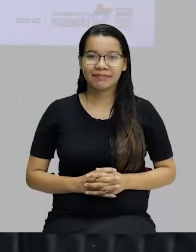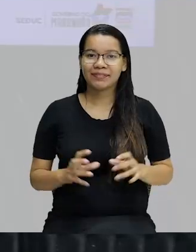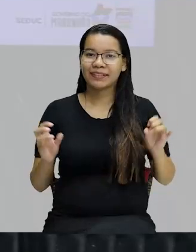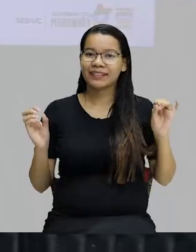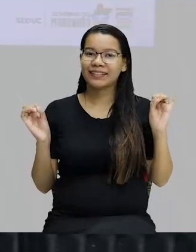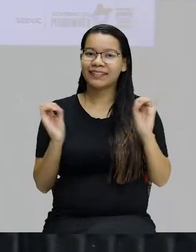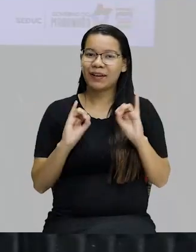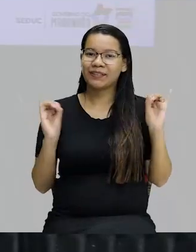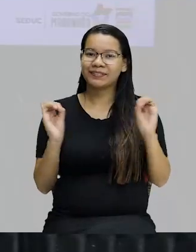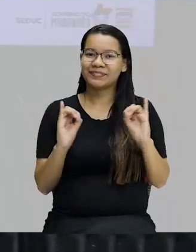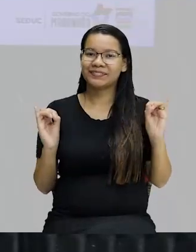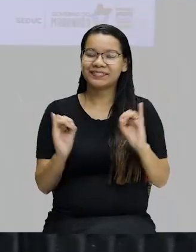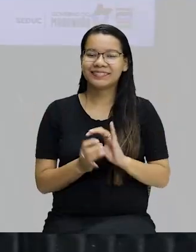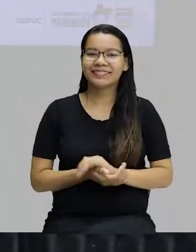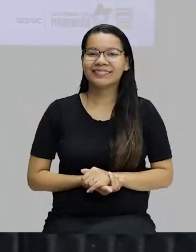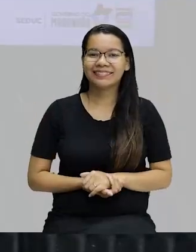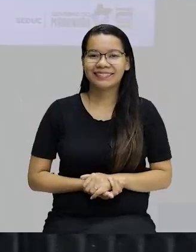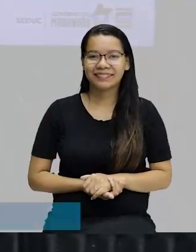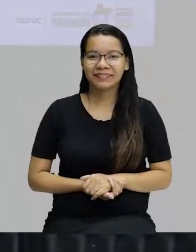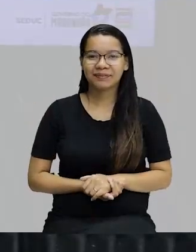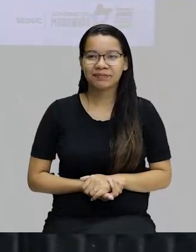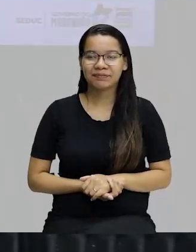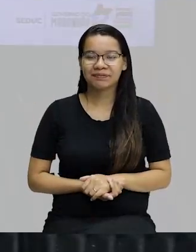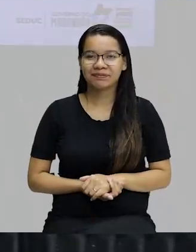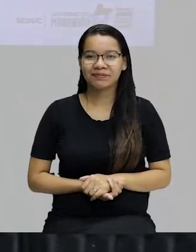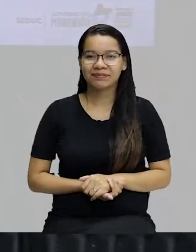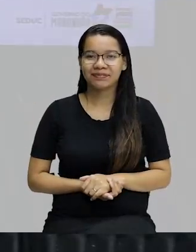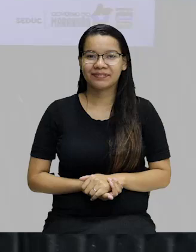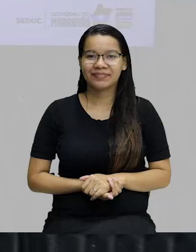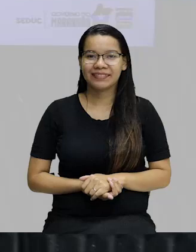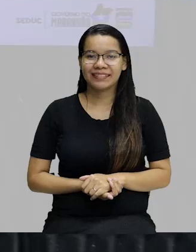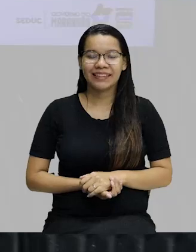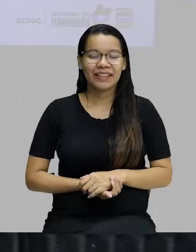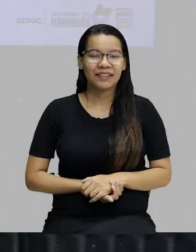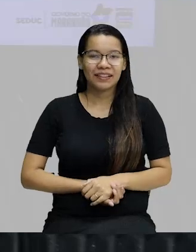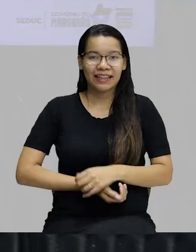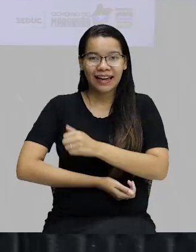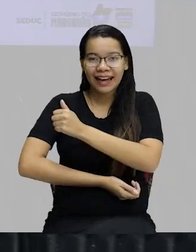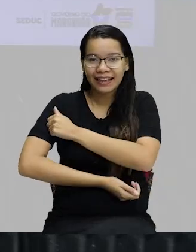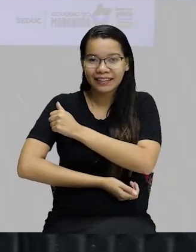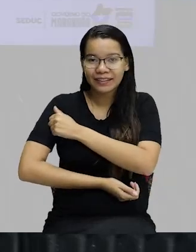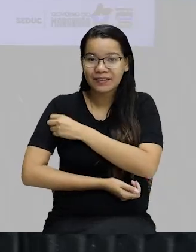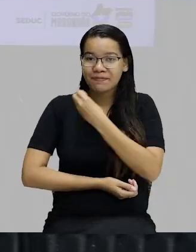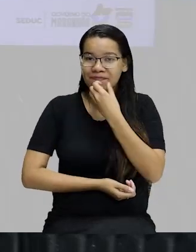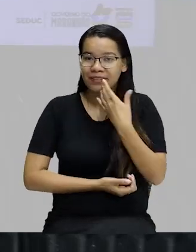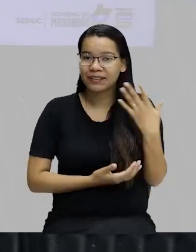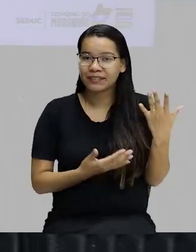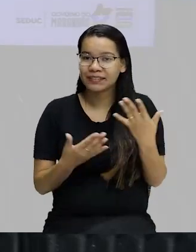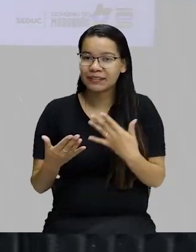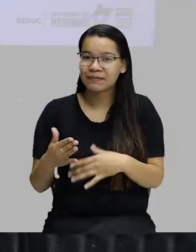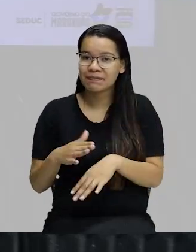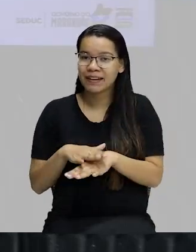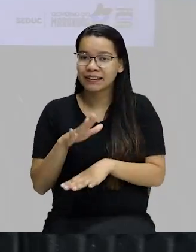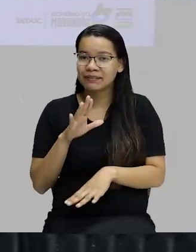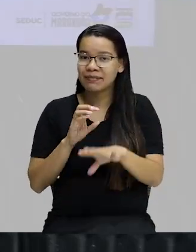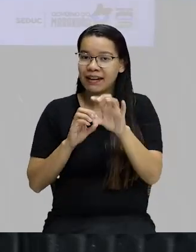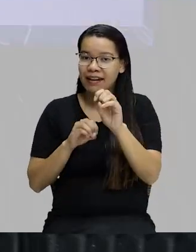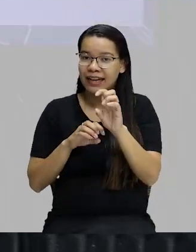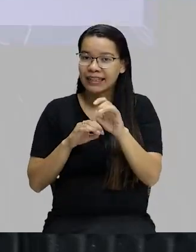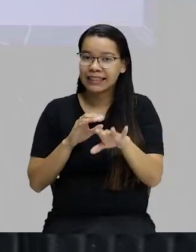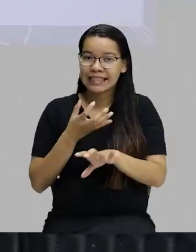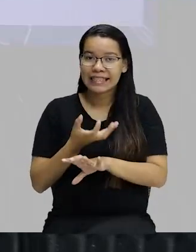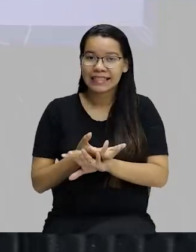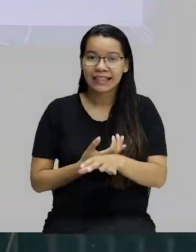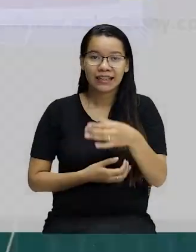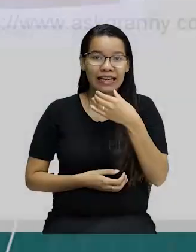Hello everybody, welcome to our English class. I'm teacher Michelle. Olá pessoal, sejam bem-vindos a mais uma aula de inglês. Eu sou a professora